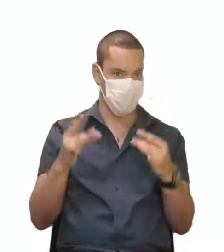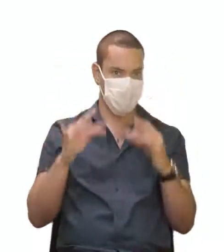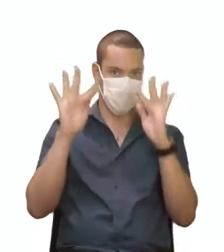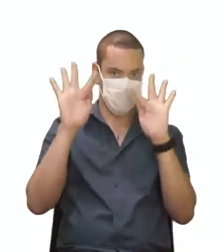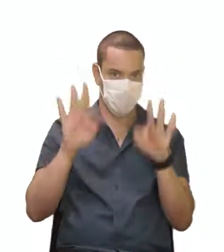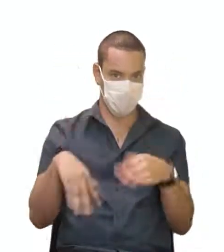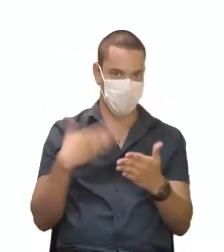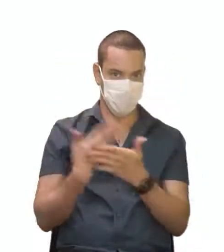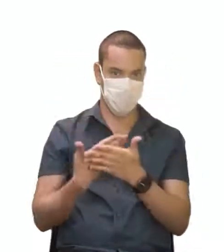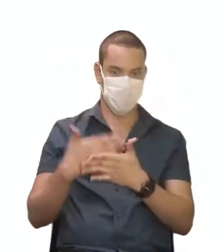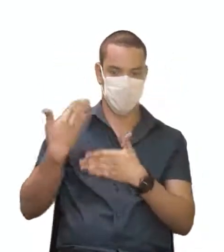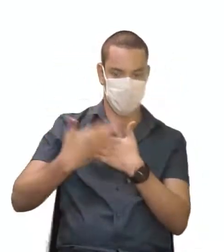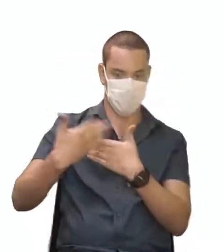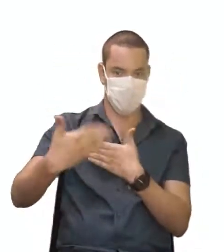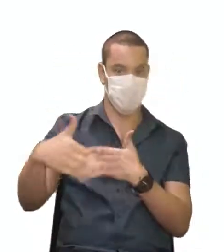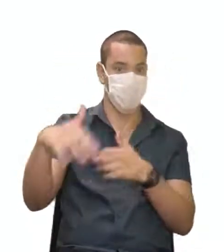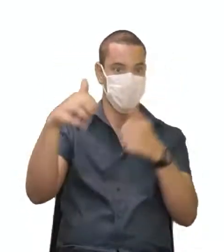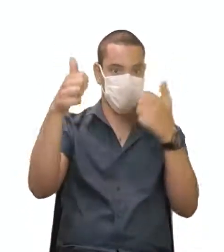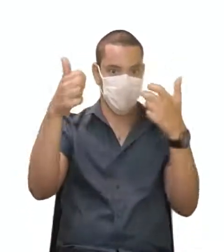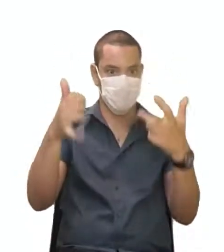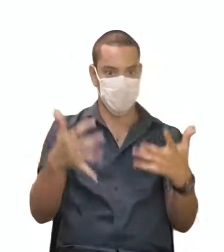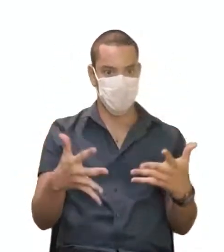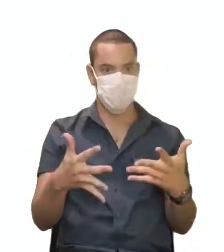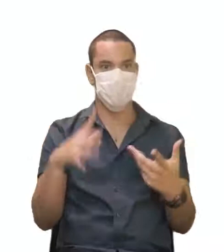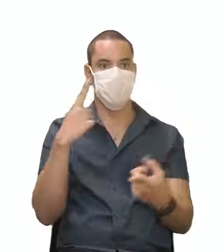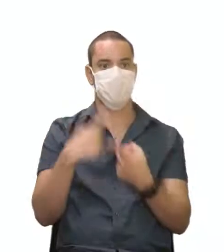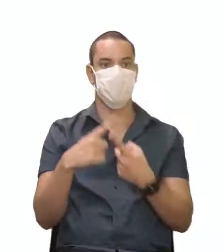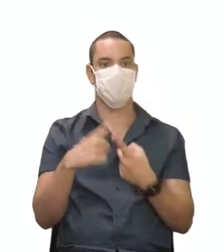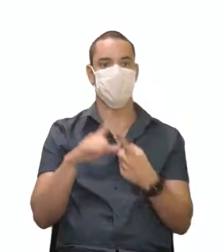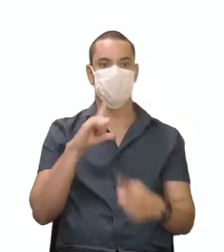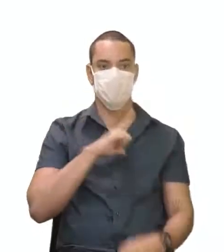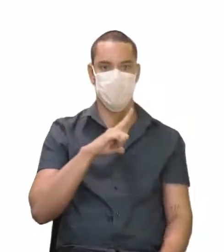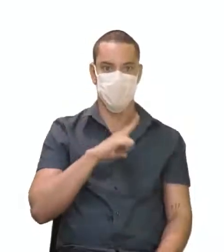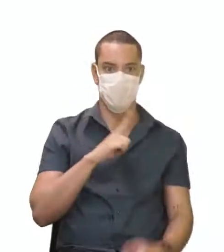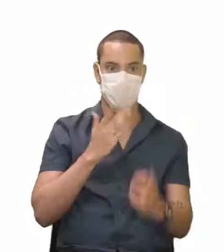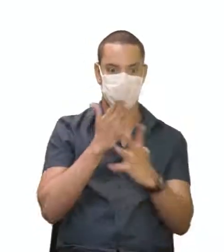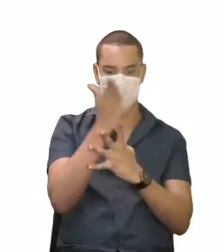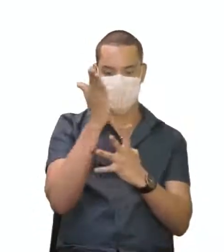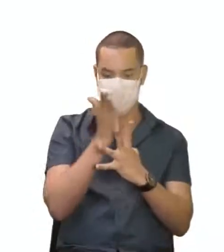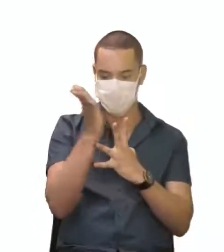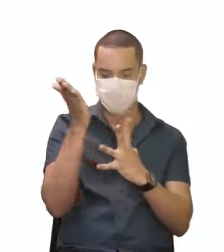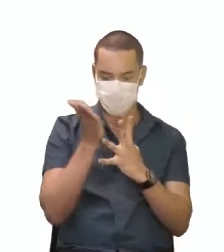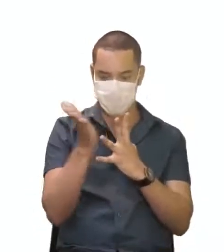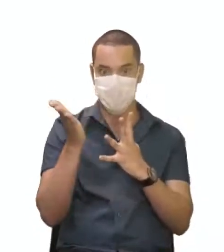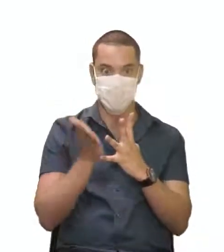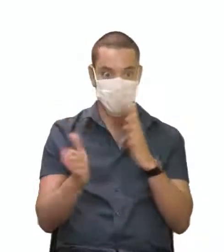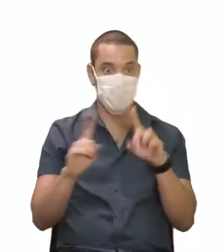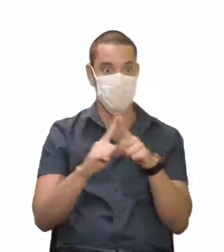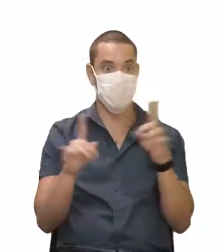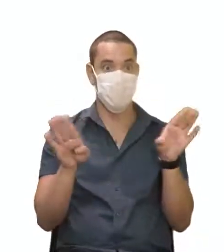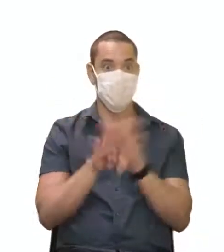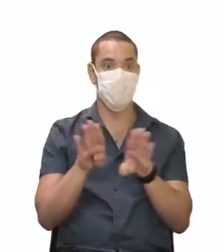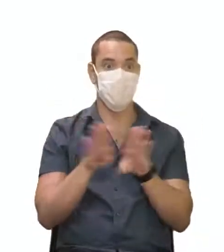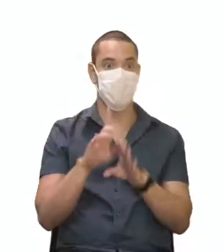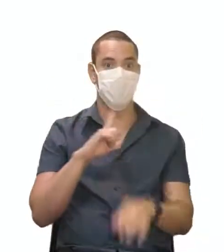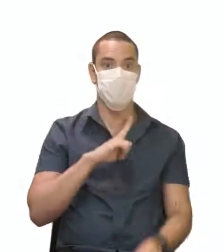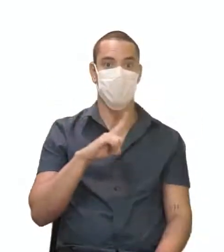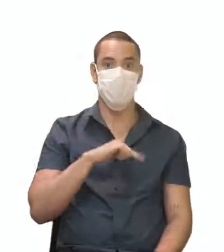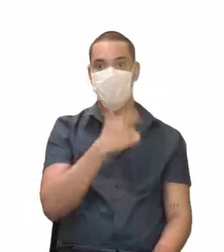final da aula, tá bom? Porque a gente tem a metáfase da mitose, mas também nós temos a metáfase